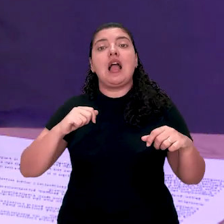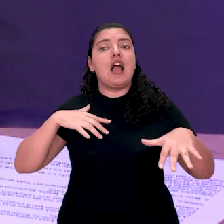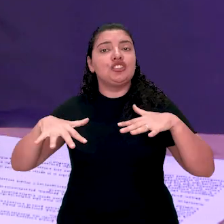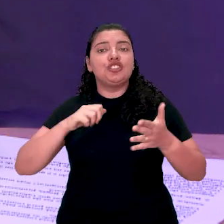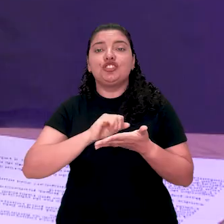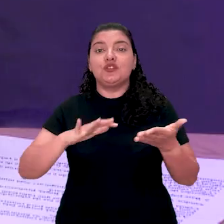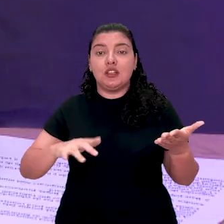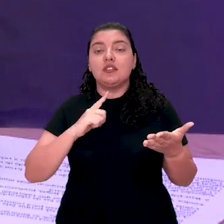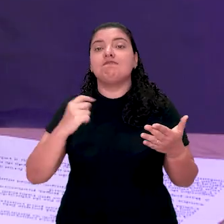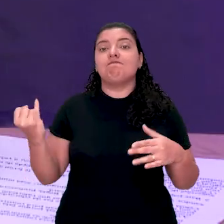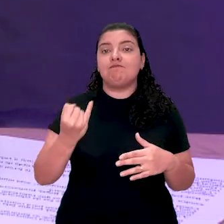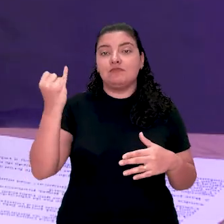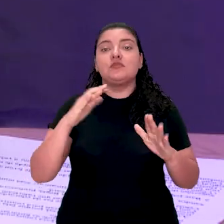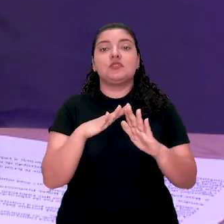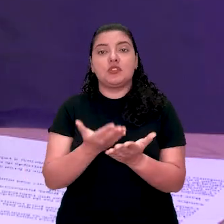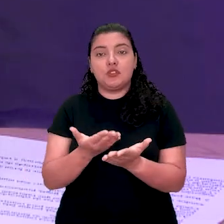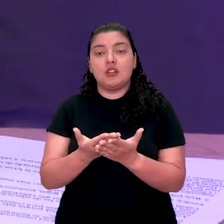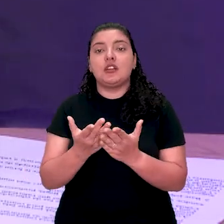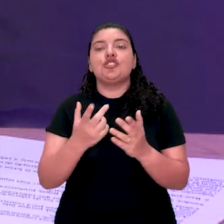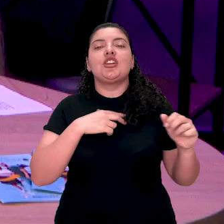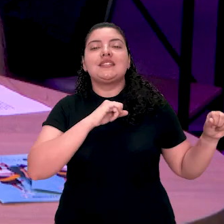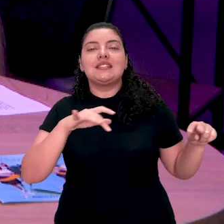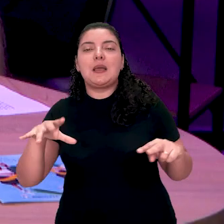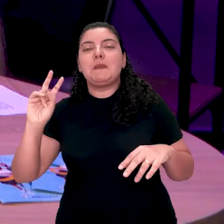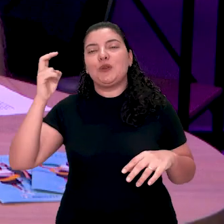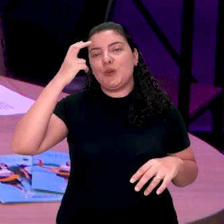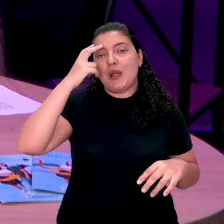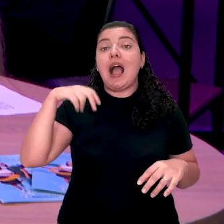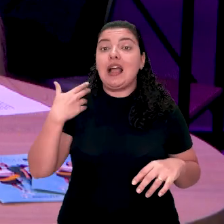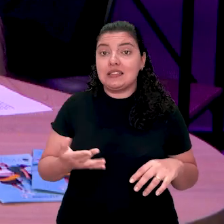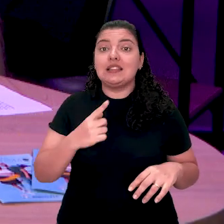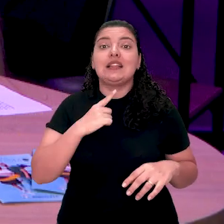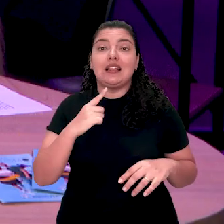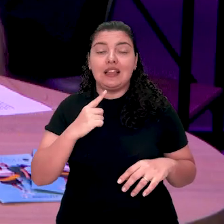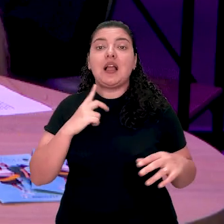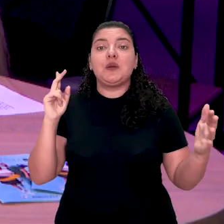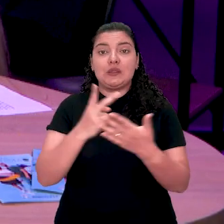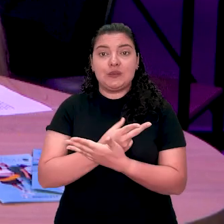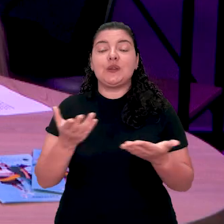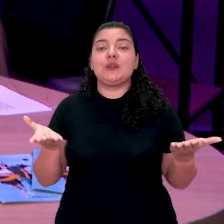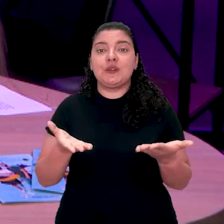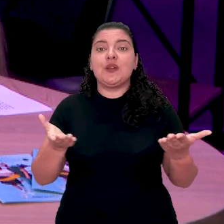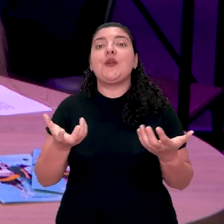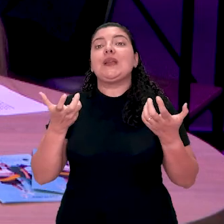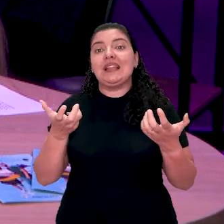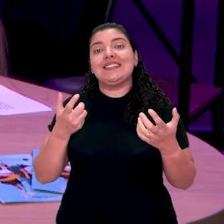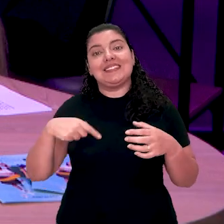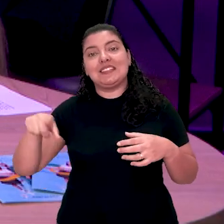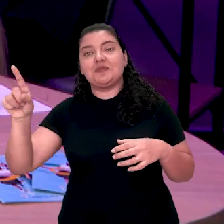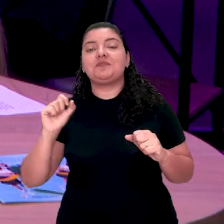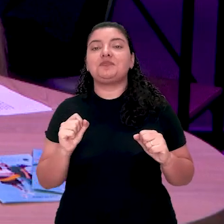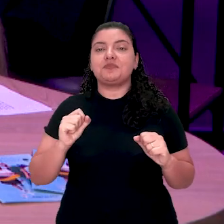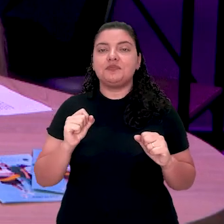atividade, né? Que foi muito importante. A escola tinha uma semana cultural. Tinha ainda tem, né? Ainda tem. Tá acontecendo agora. Tava doida pra ir. Tá acontecendo. E